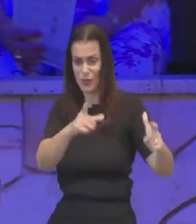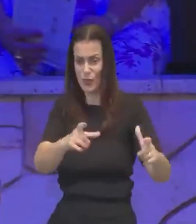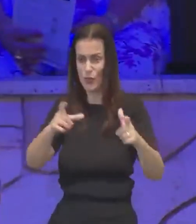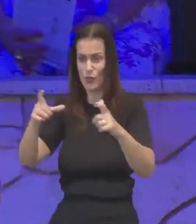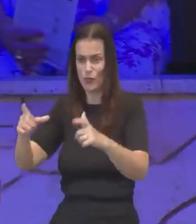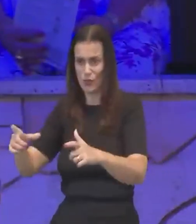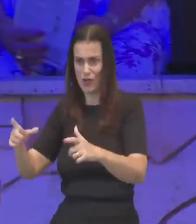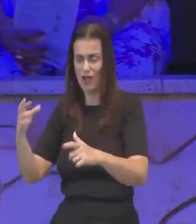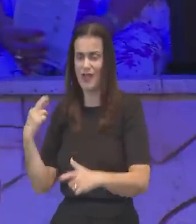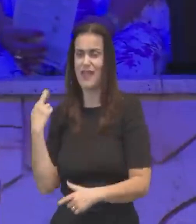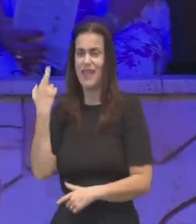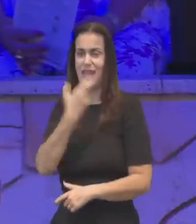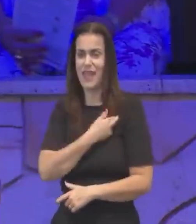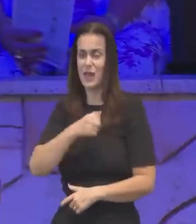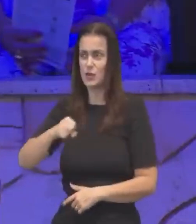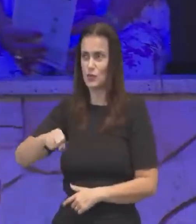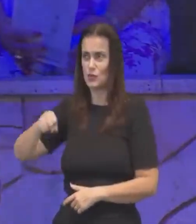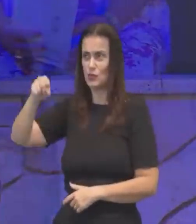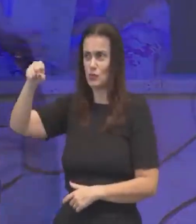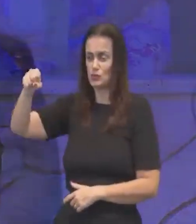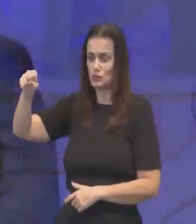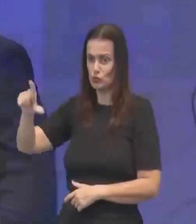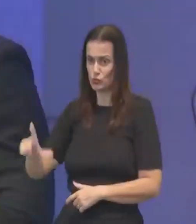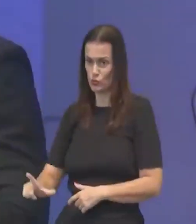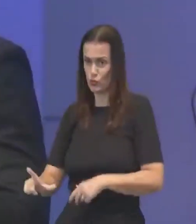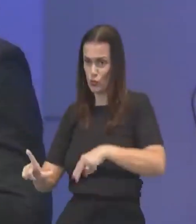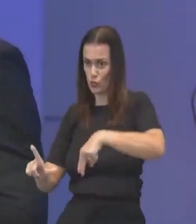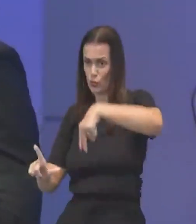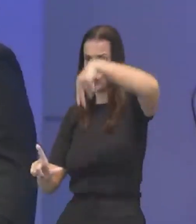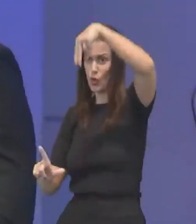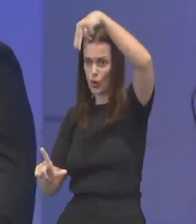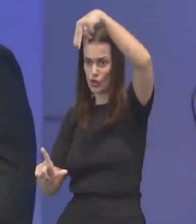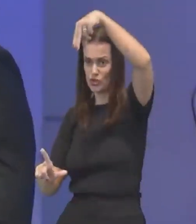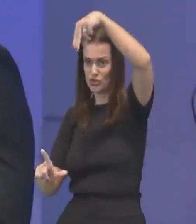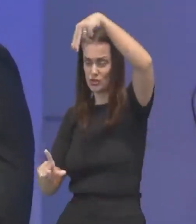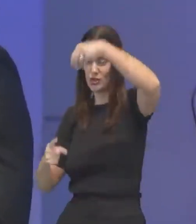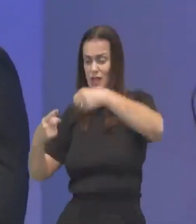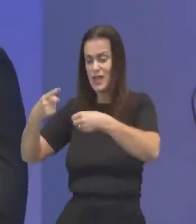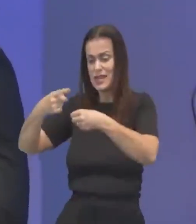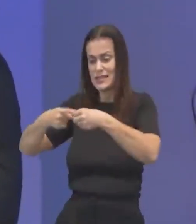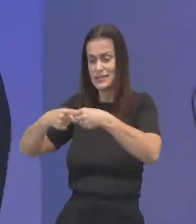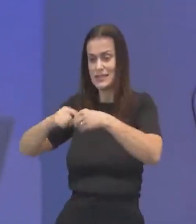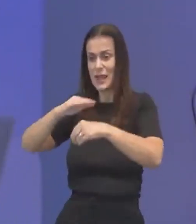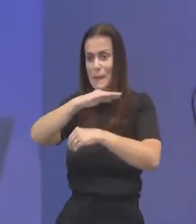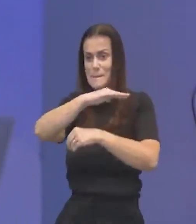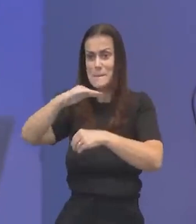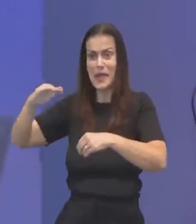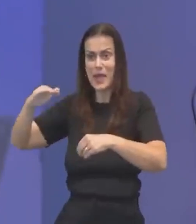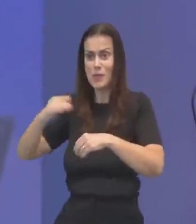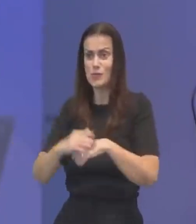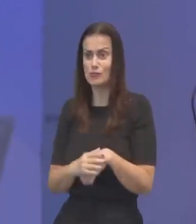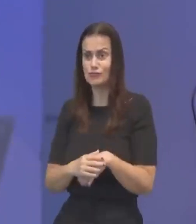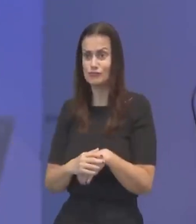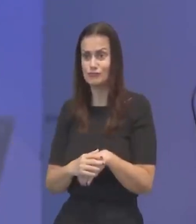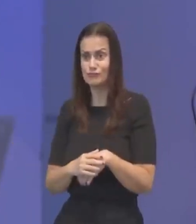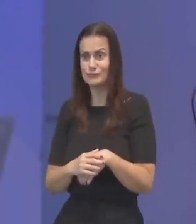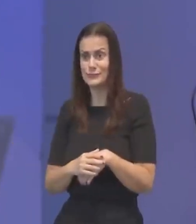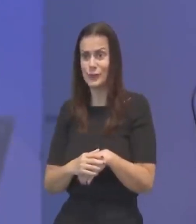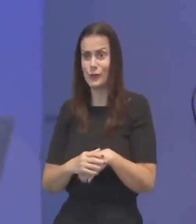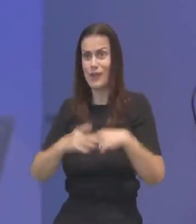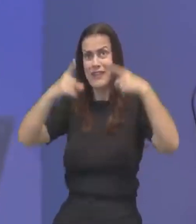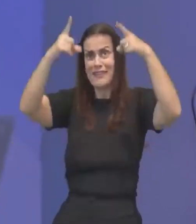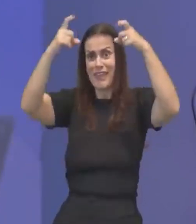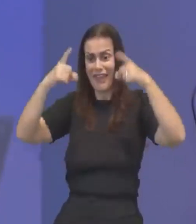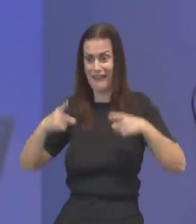o reino do sul, o reino do norte, e essa cidade de Samaria, edificada ali entre o monte